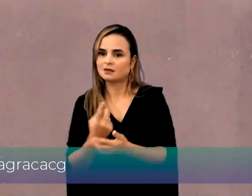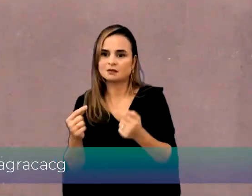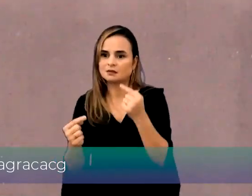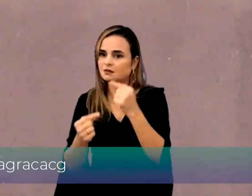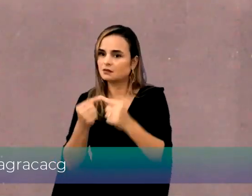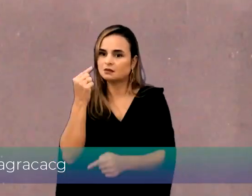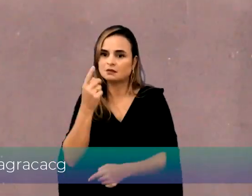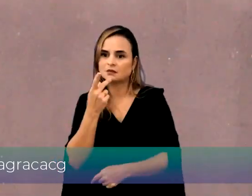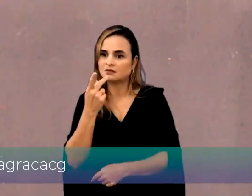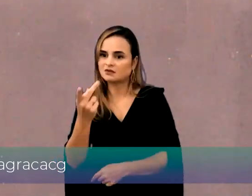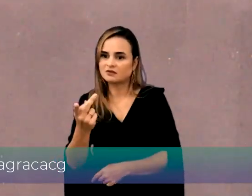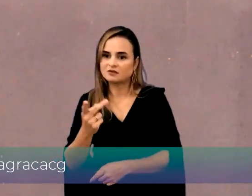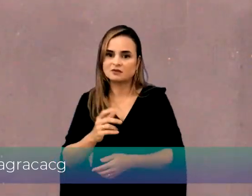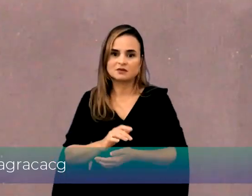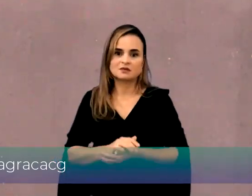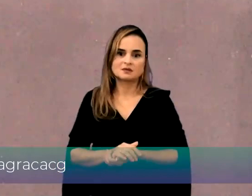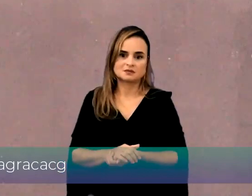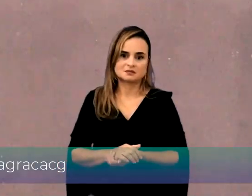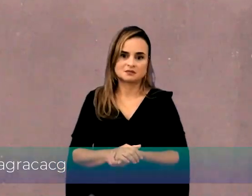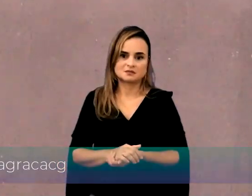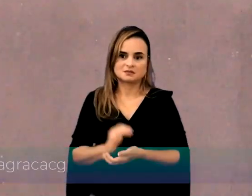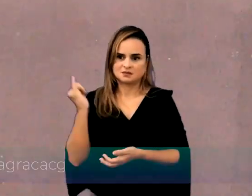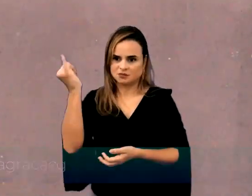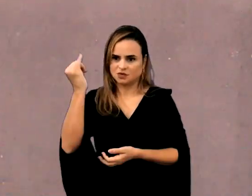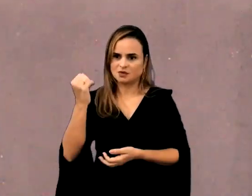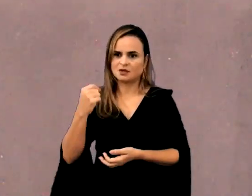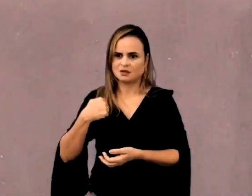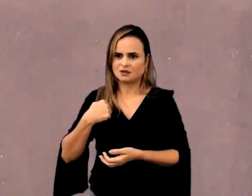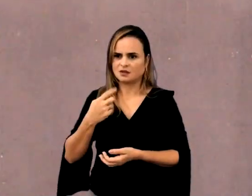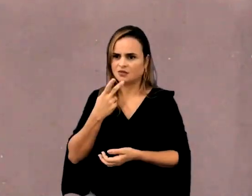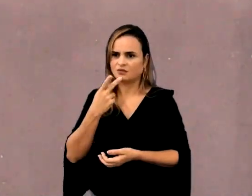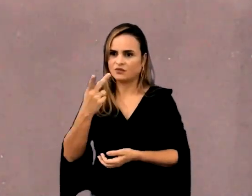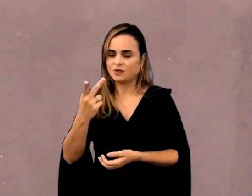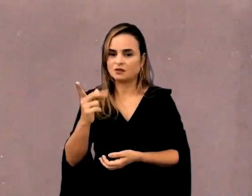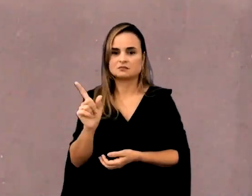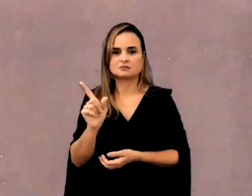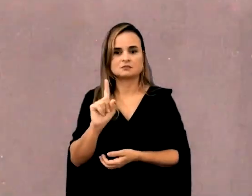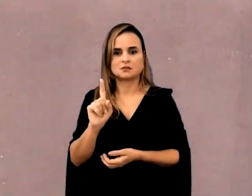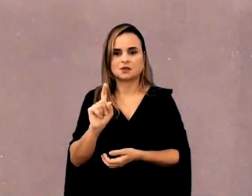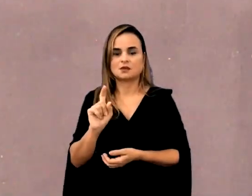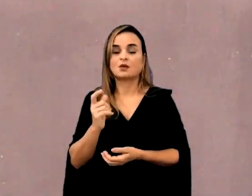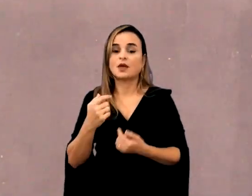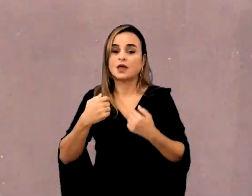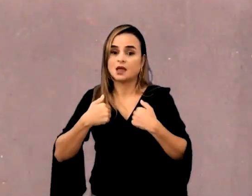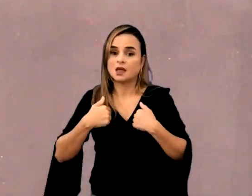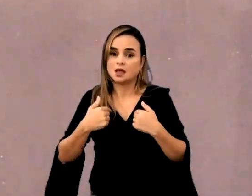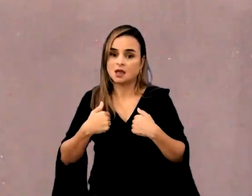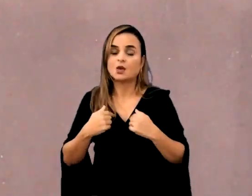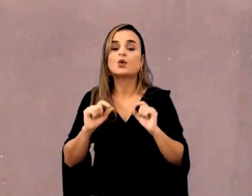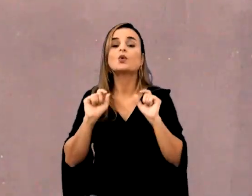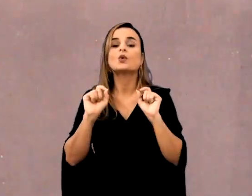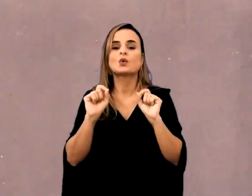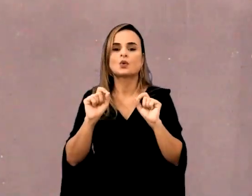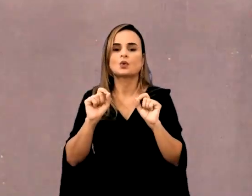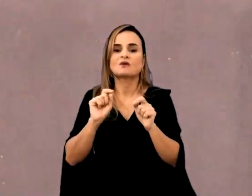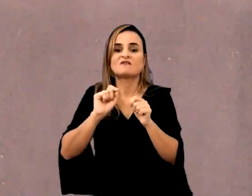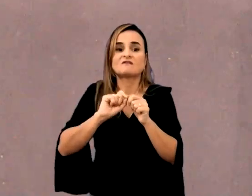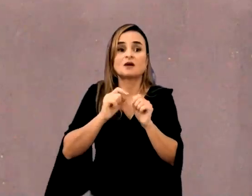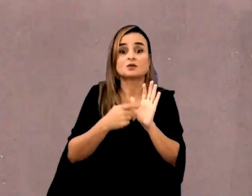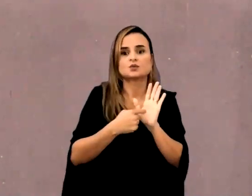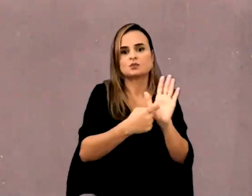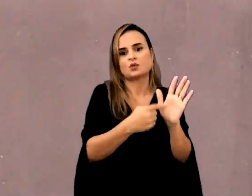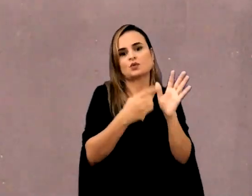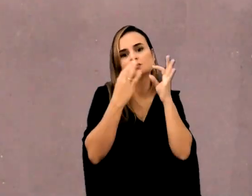Não vale. Não são as minhas palavras, mas sim a atitude. Então Deus, Ele